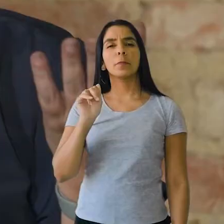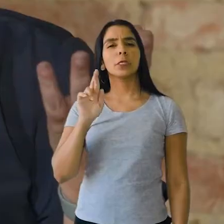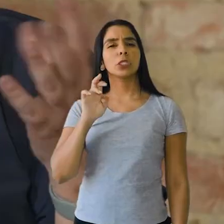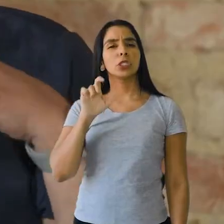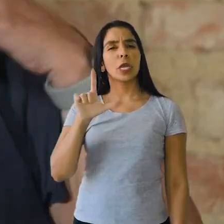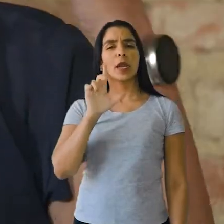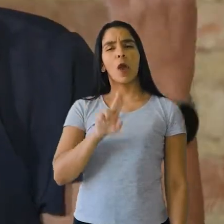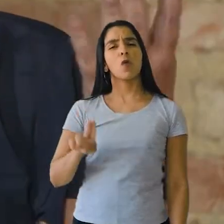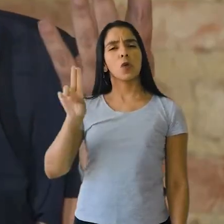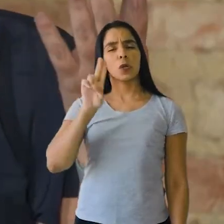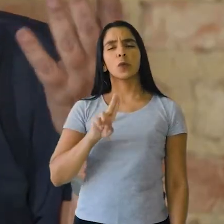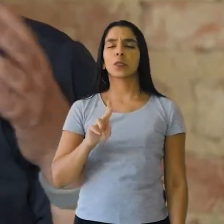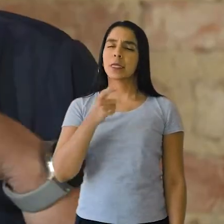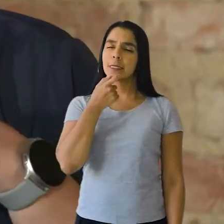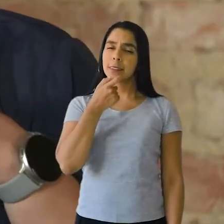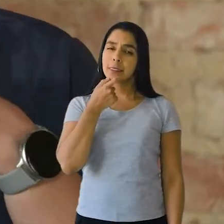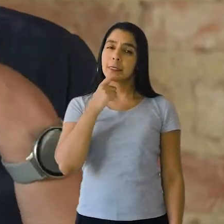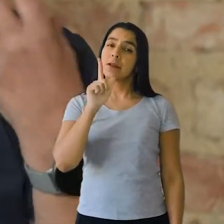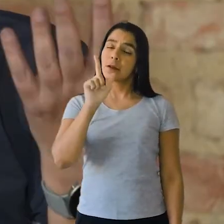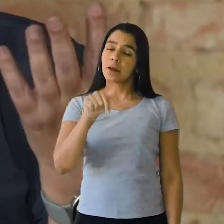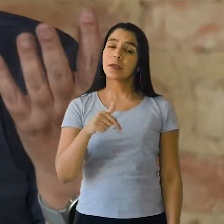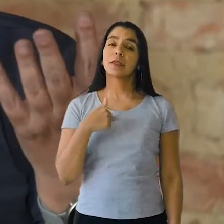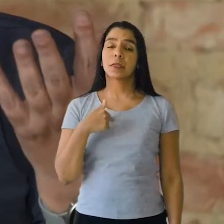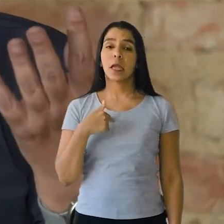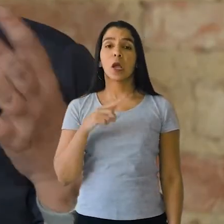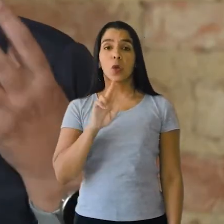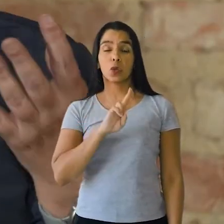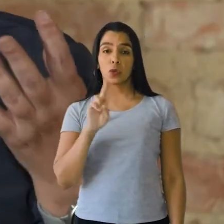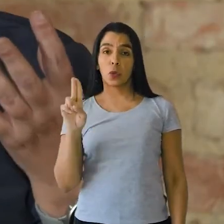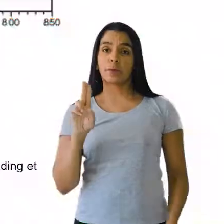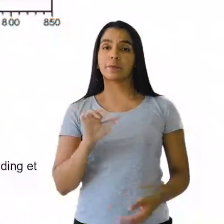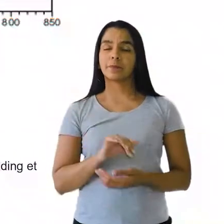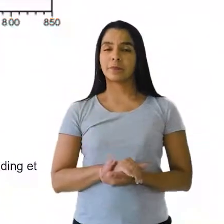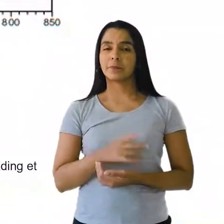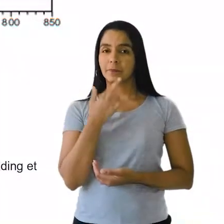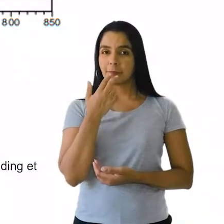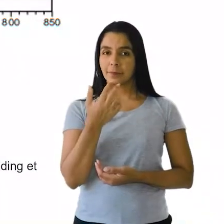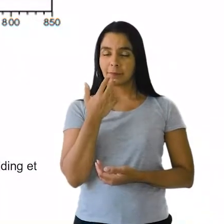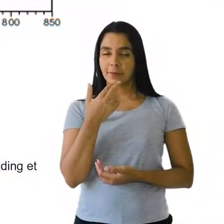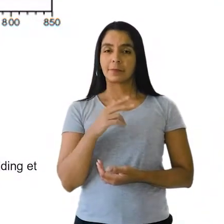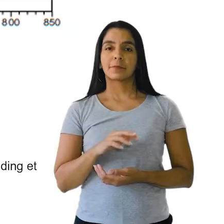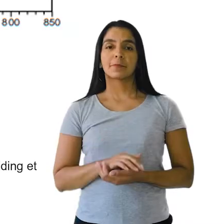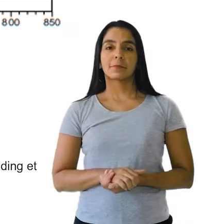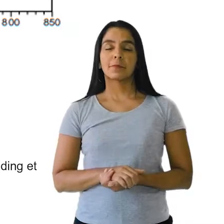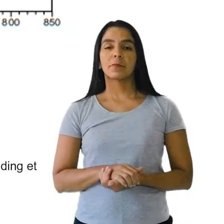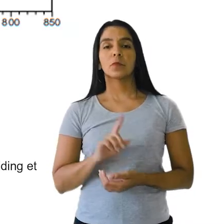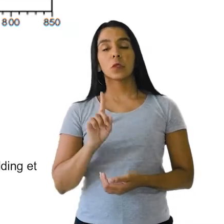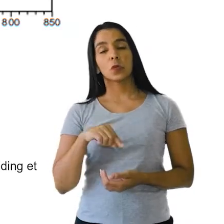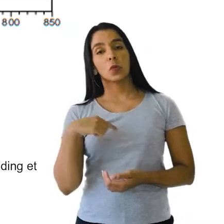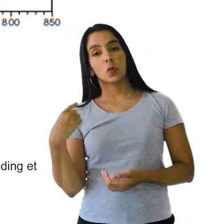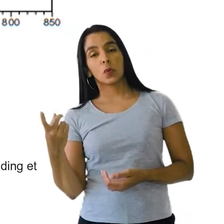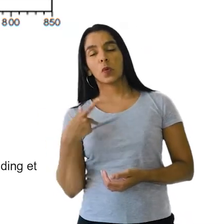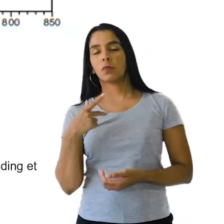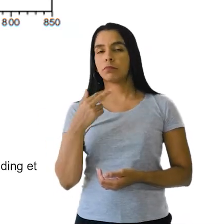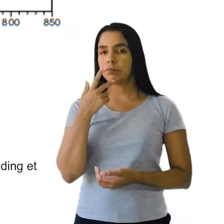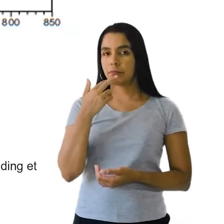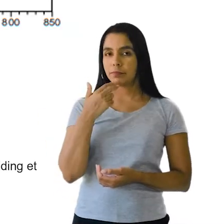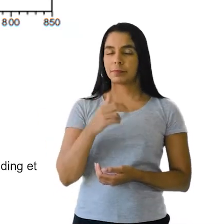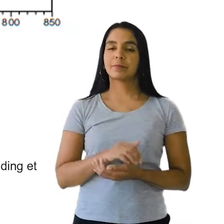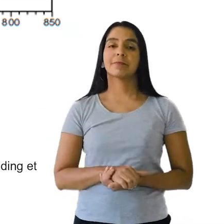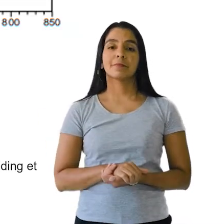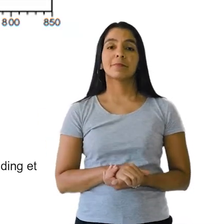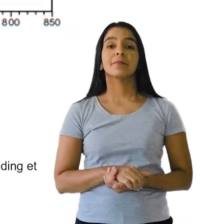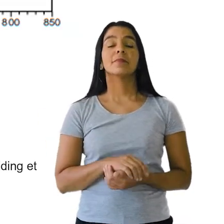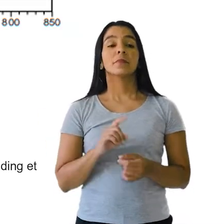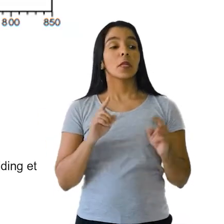nomenclatura genérica, bastante usada em inglês, que é um estado chamado de warm house